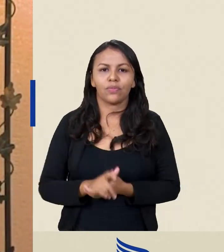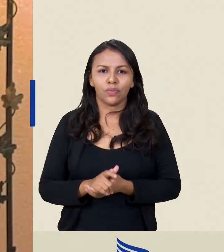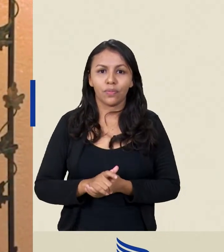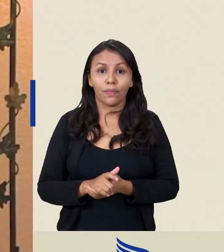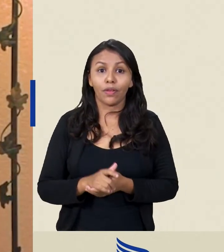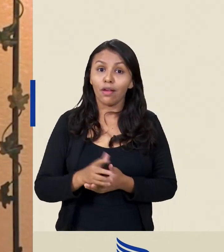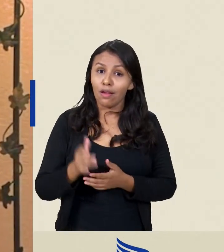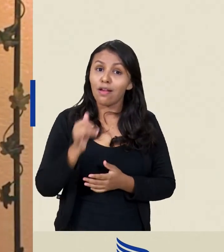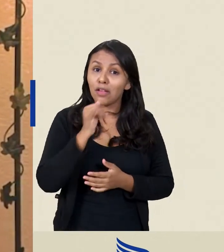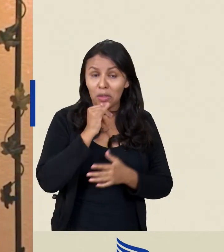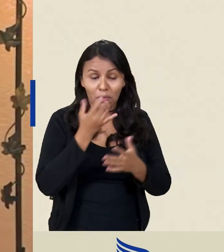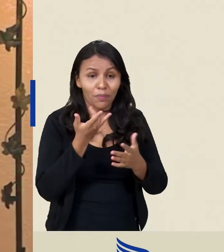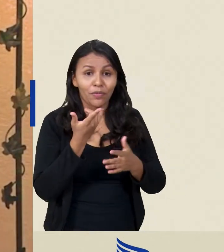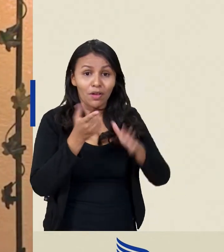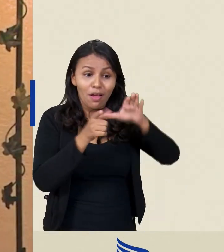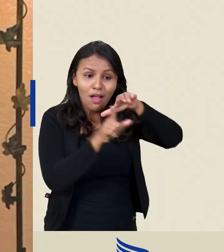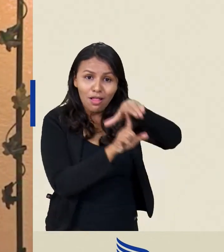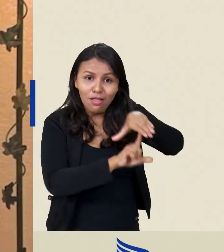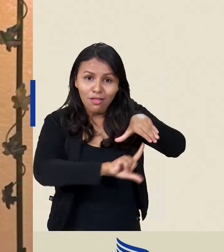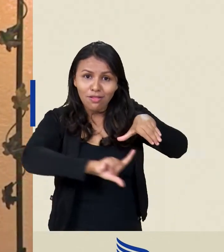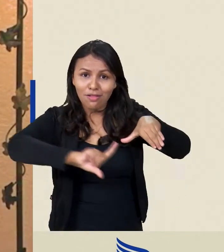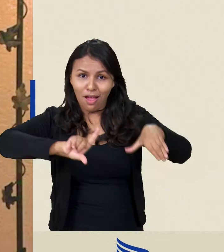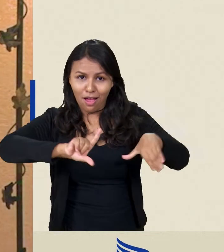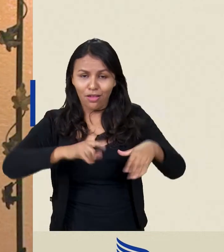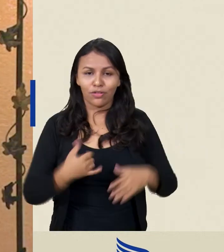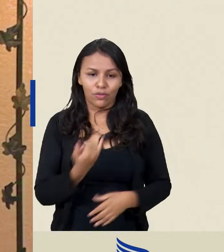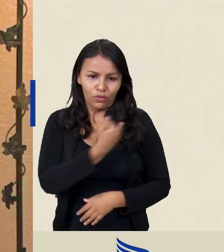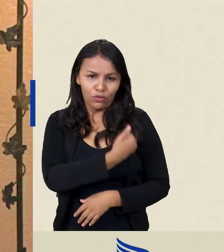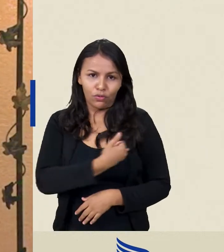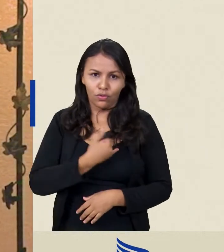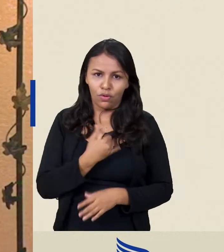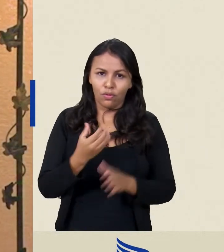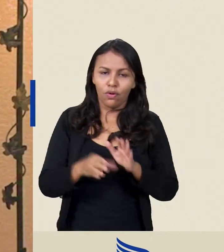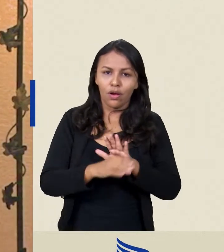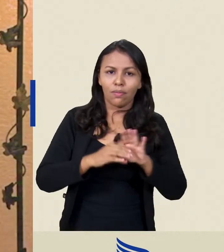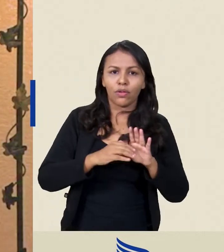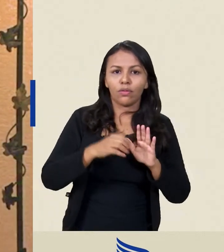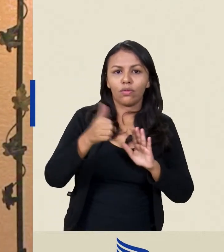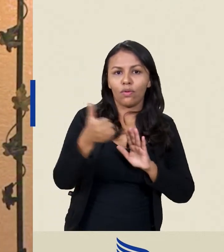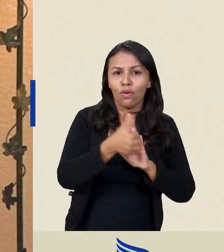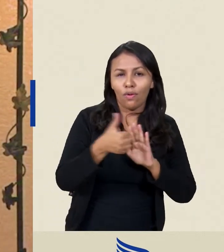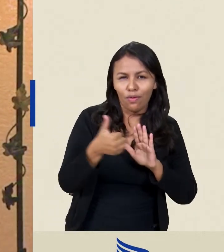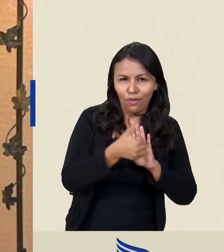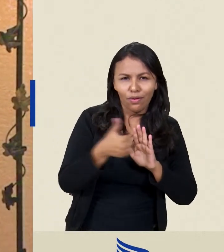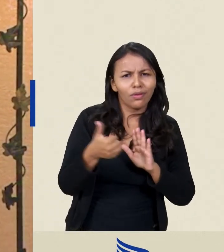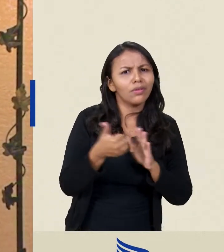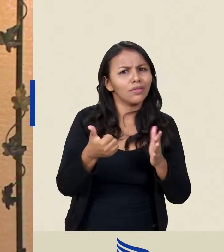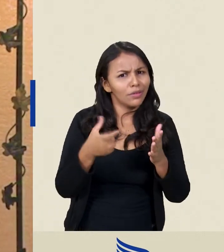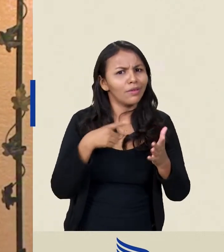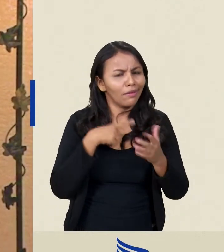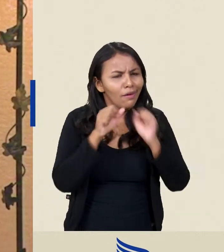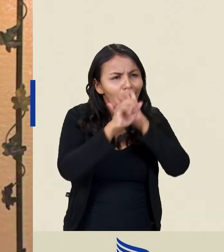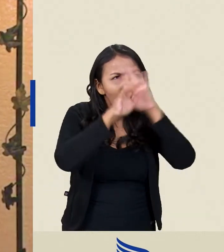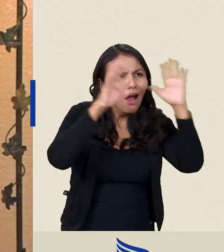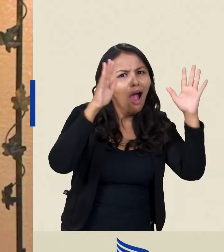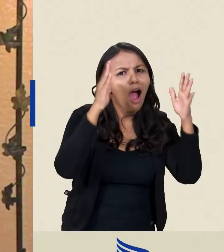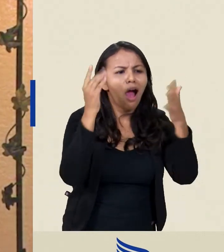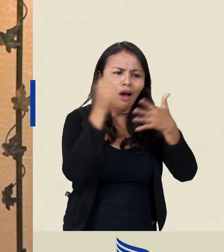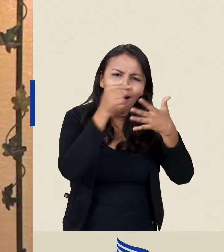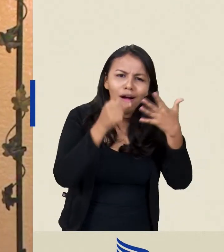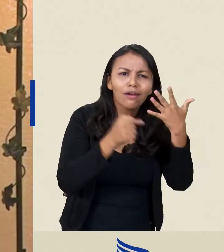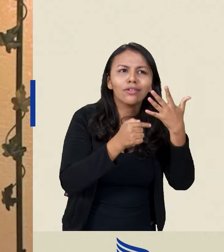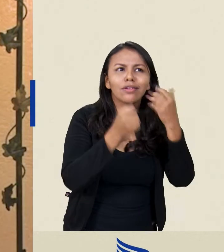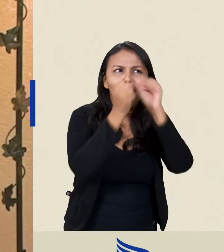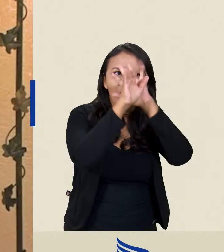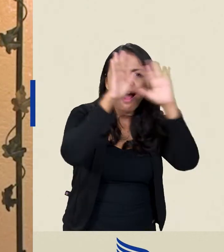de Lázaro, o texto bíblico de João, capítulo 11, esclarece pontos interessantes. Eu creio